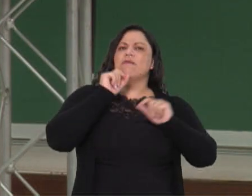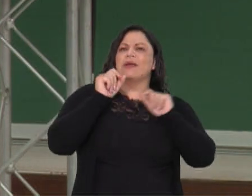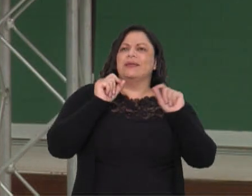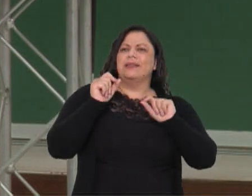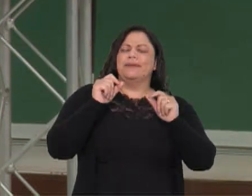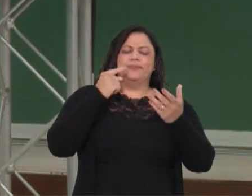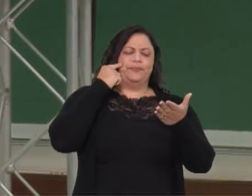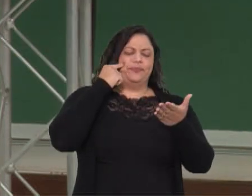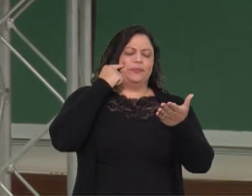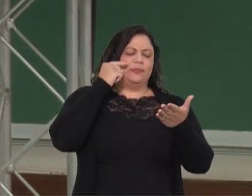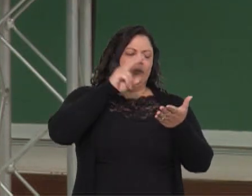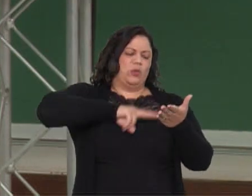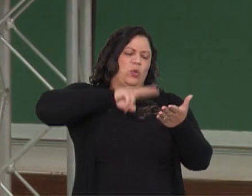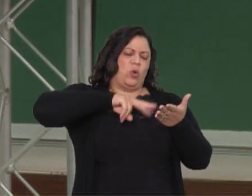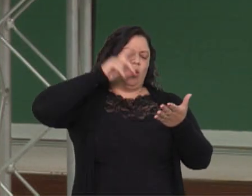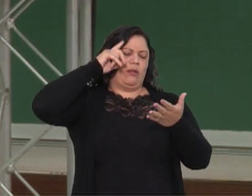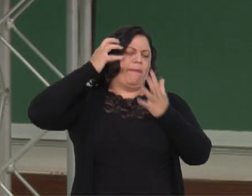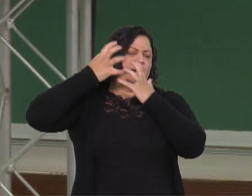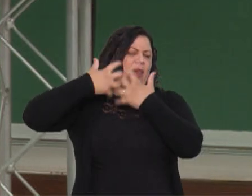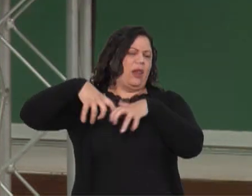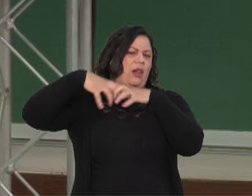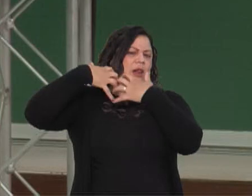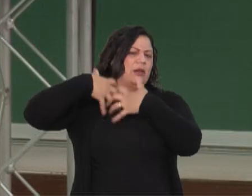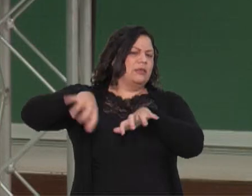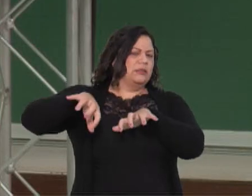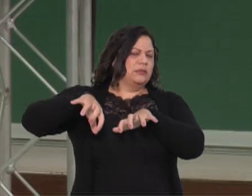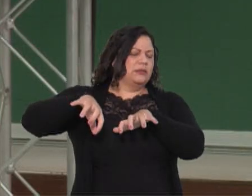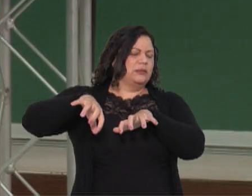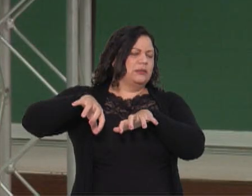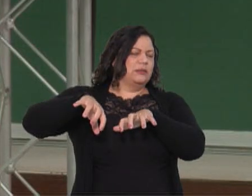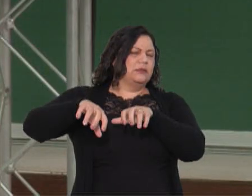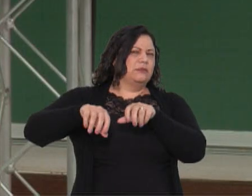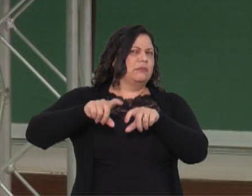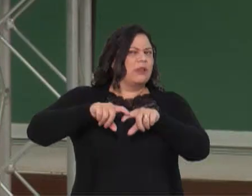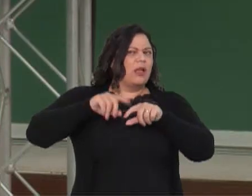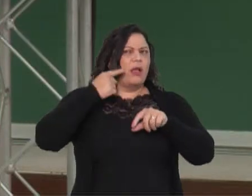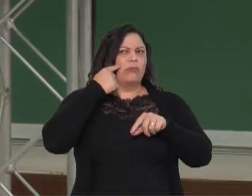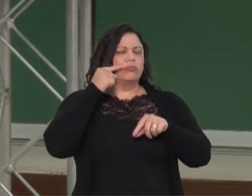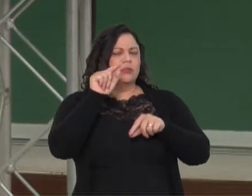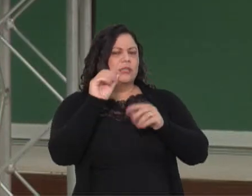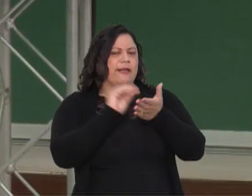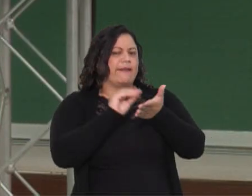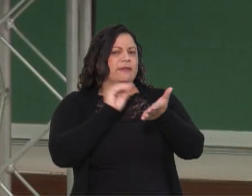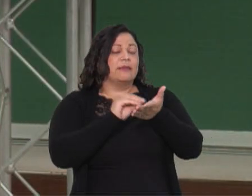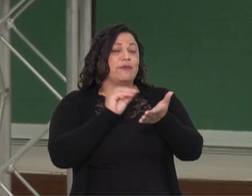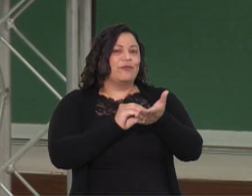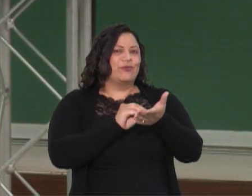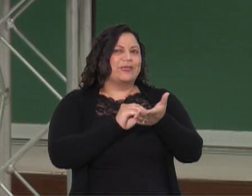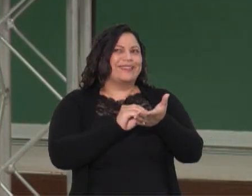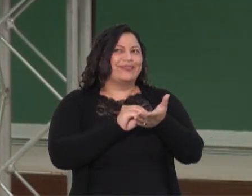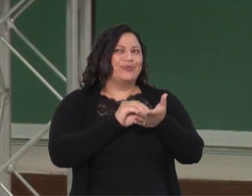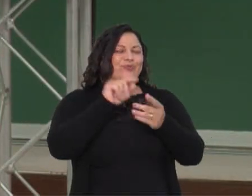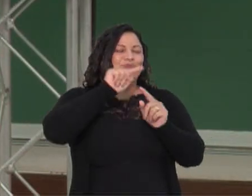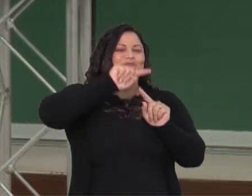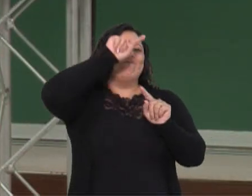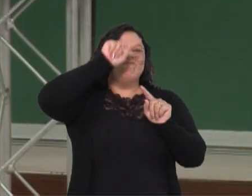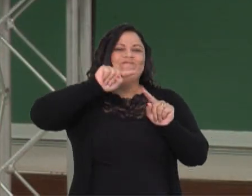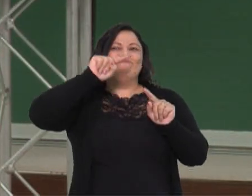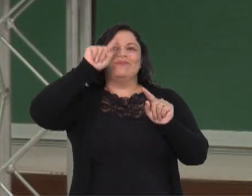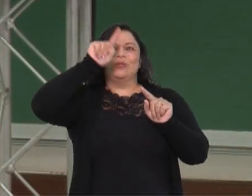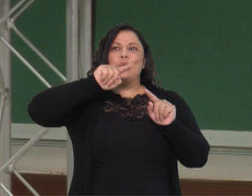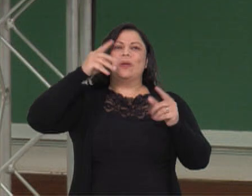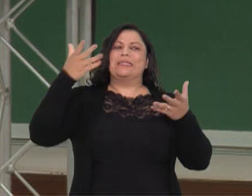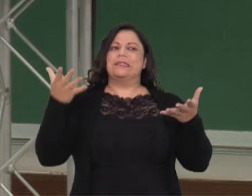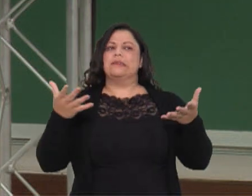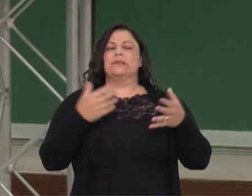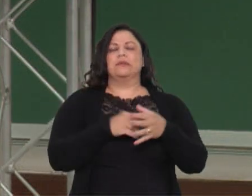mensagem novamente dizendo assim, peraí, você está faltando um acento aí, está faltando alguma coisa.